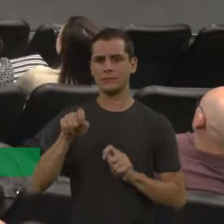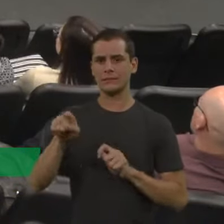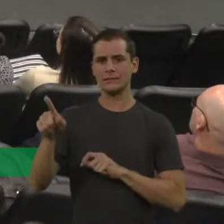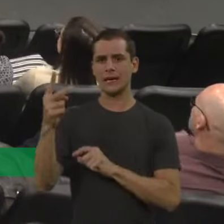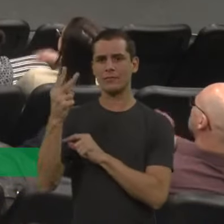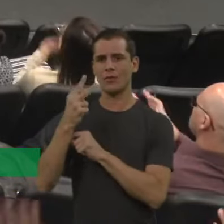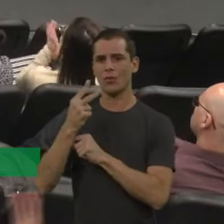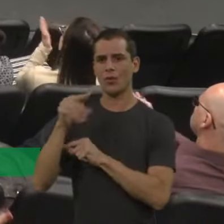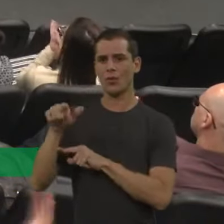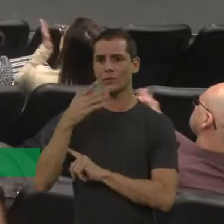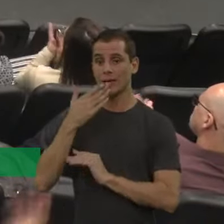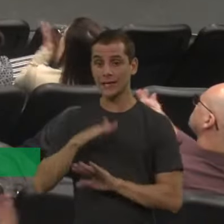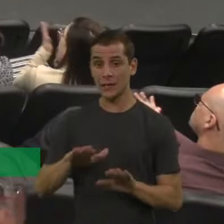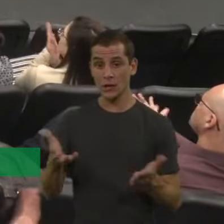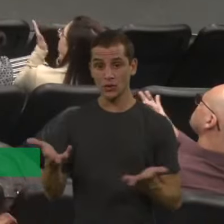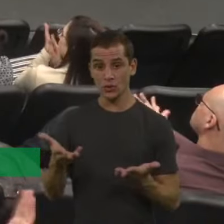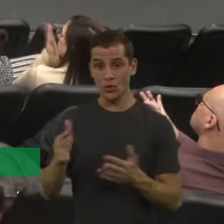Obrigado.